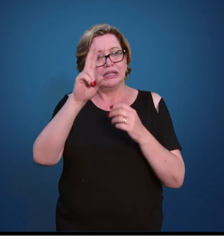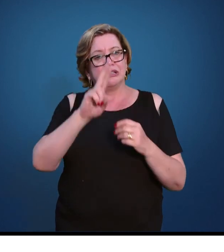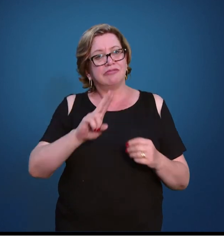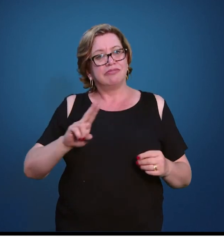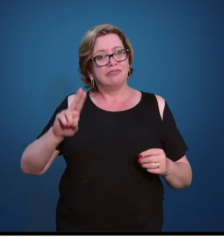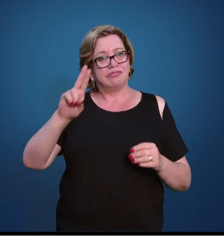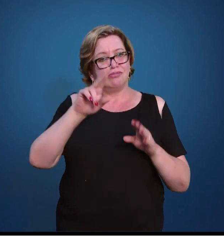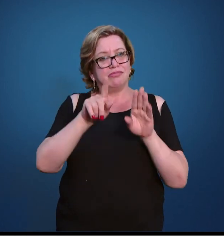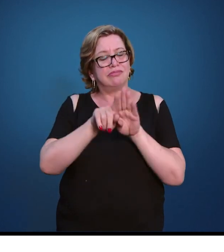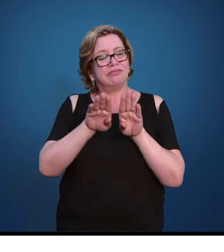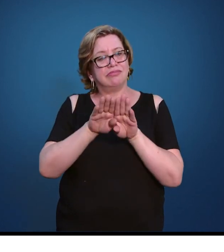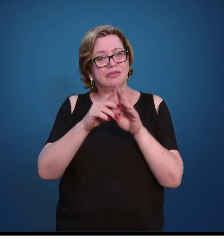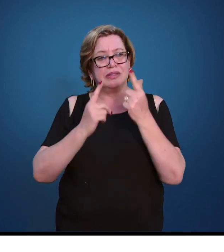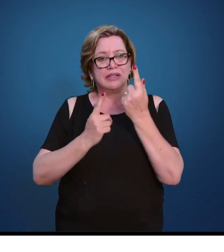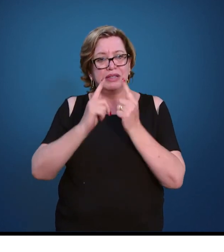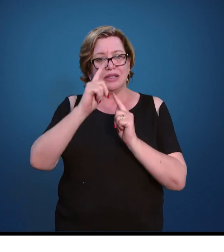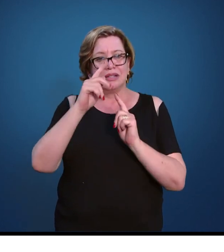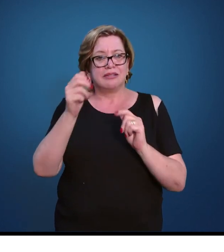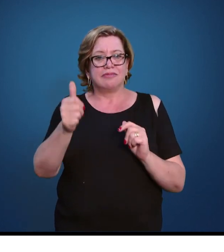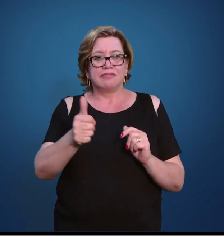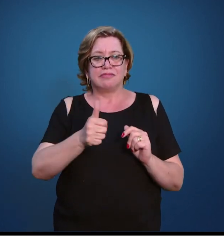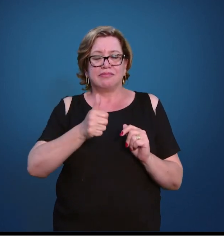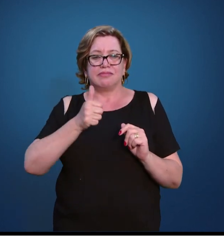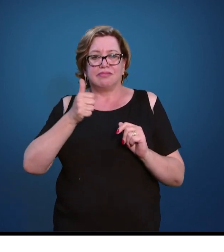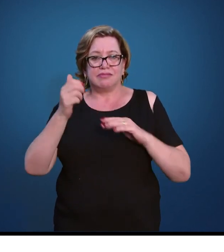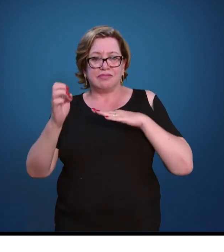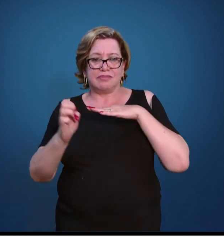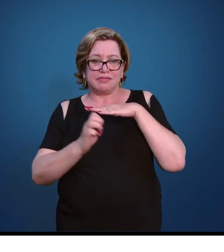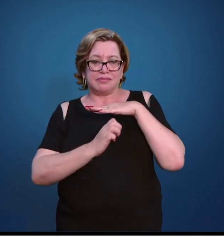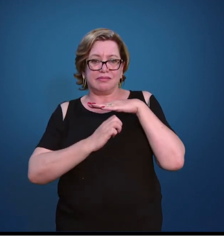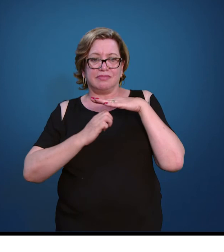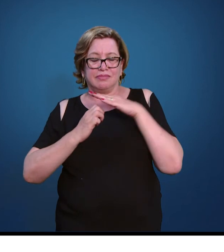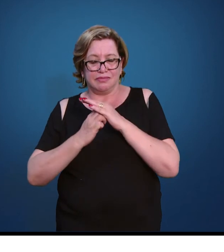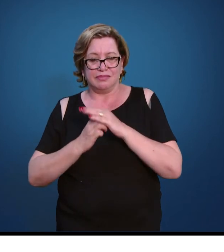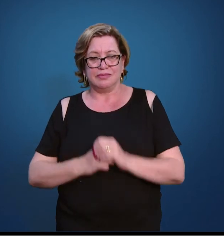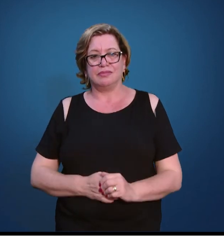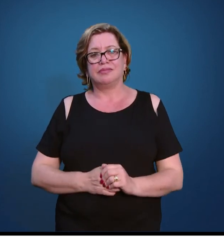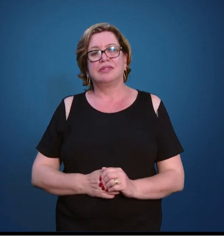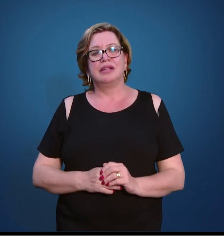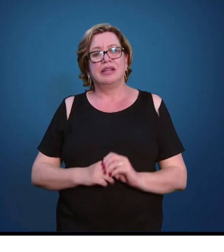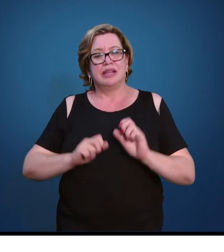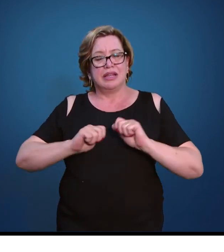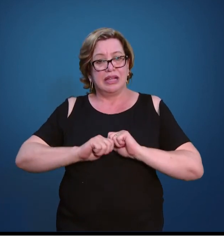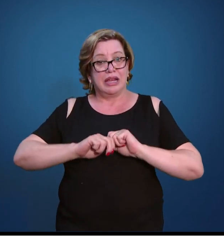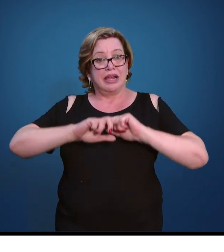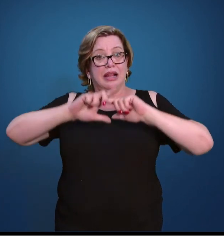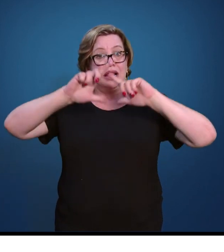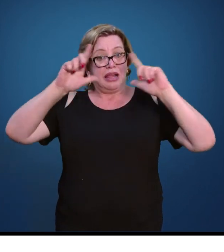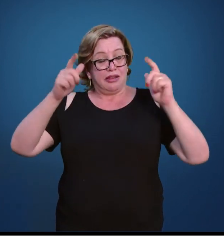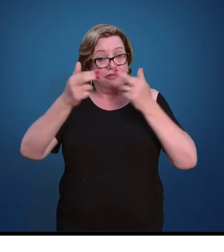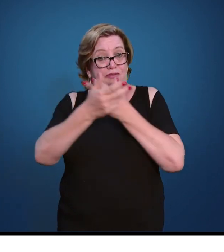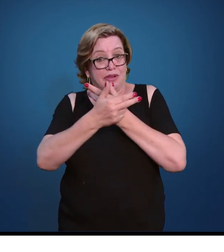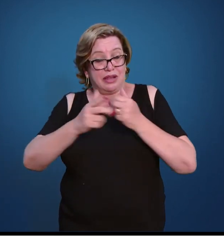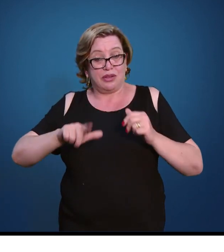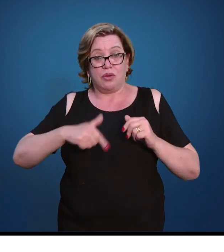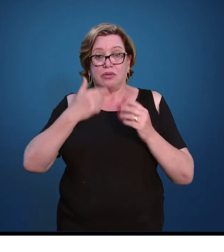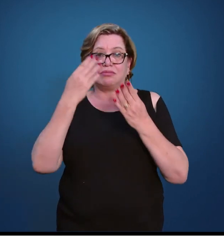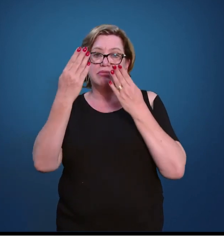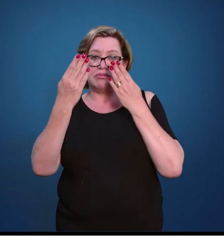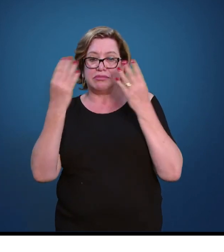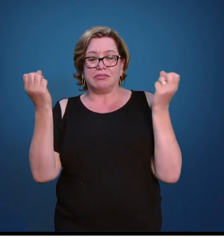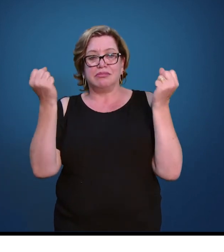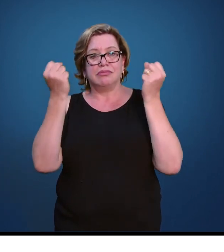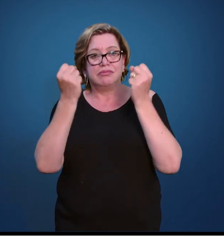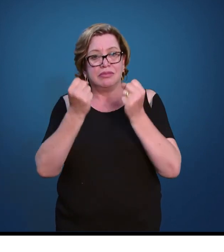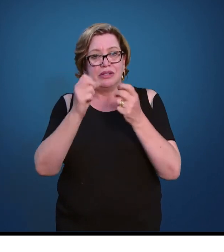possa gerenciar melhor a minha empresa. Obviamente, diversas são as outras análises que nós podemos